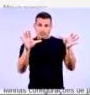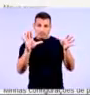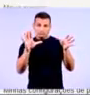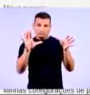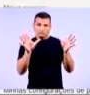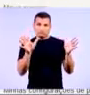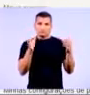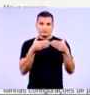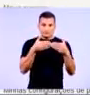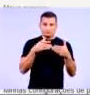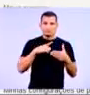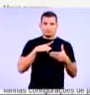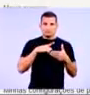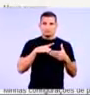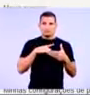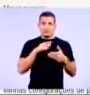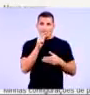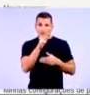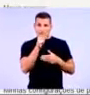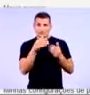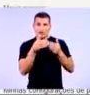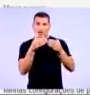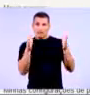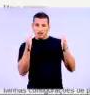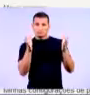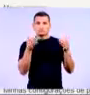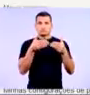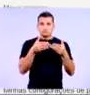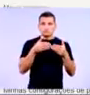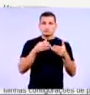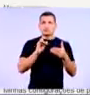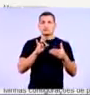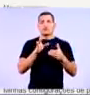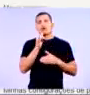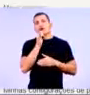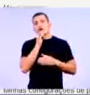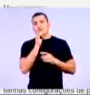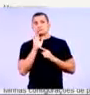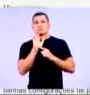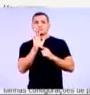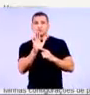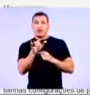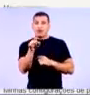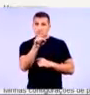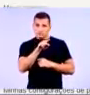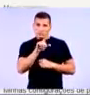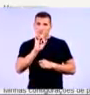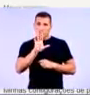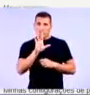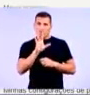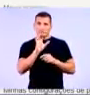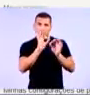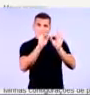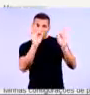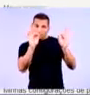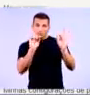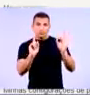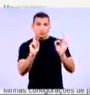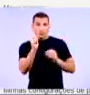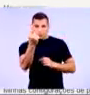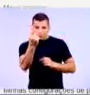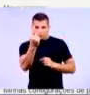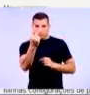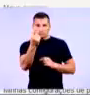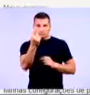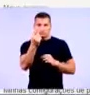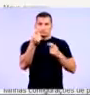fechado. Esse questionário aberto e fechado é só para efeitos de demonstração, porque para você vai aparecer um único questionário caso